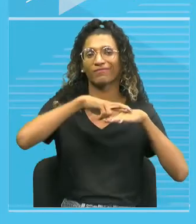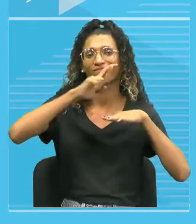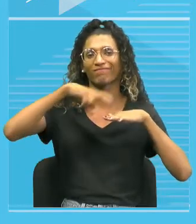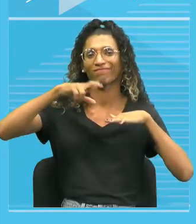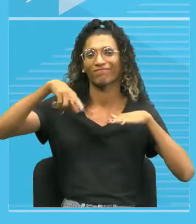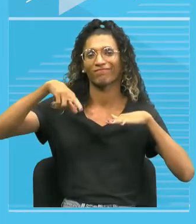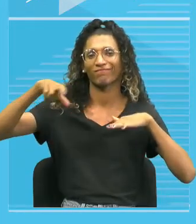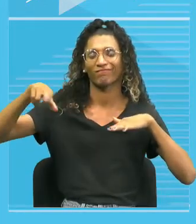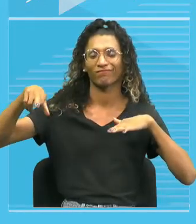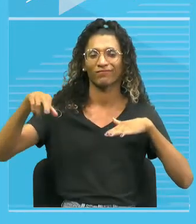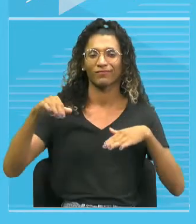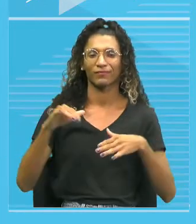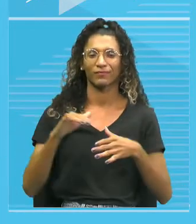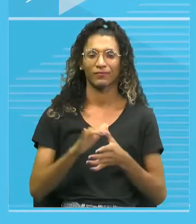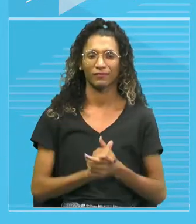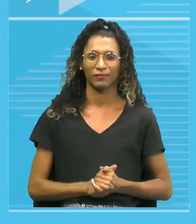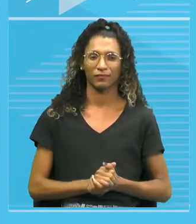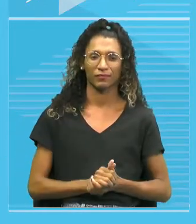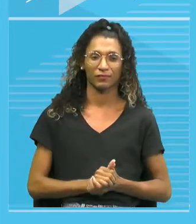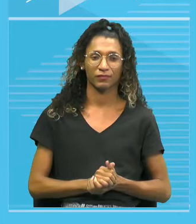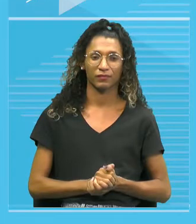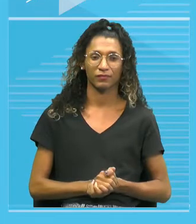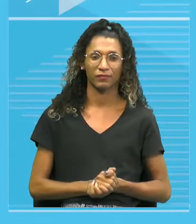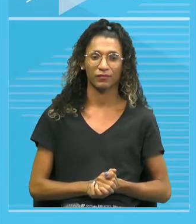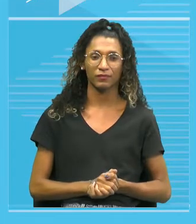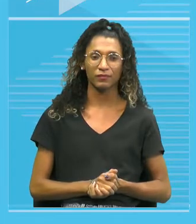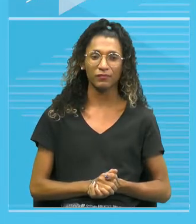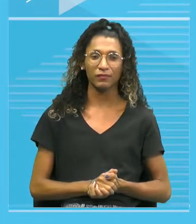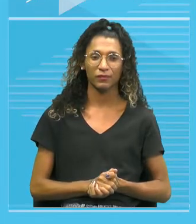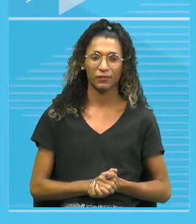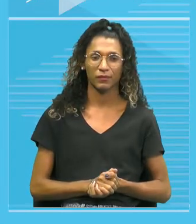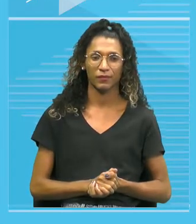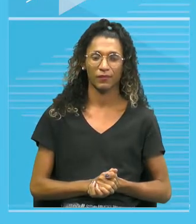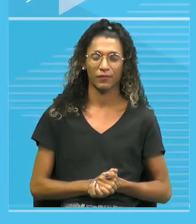mil. E também não é 33 mil não, são 33 mesmo, normal.